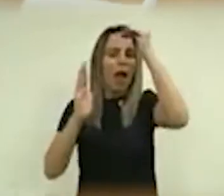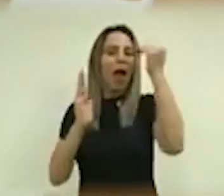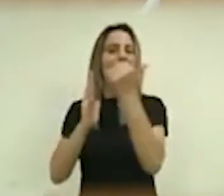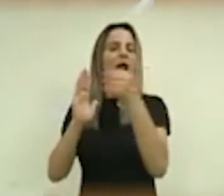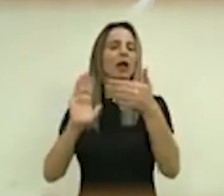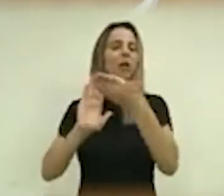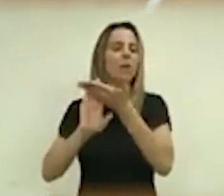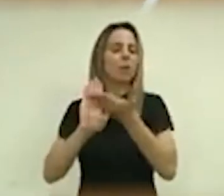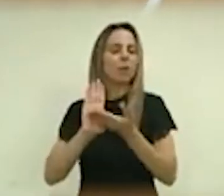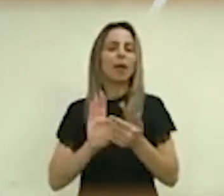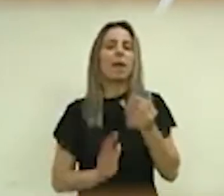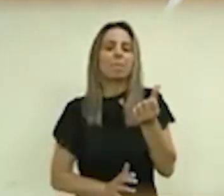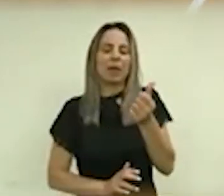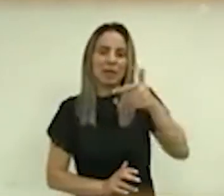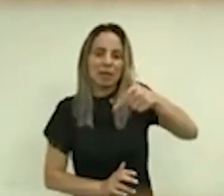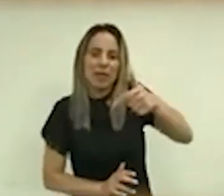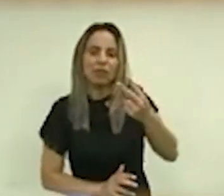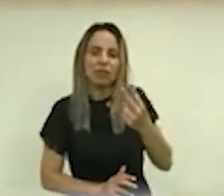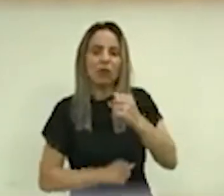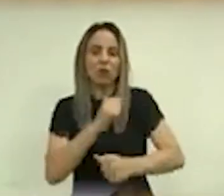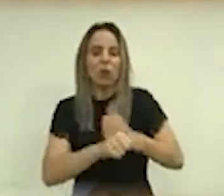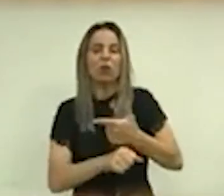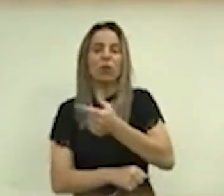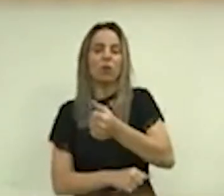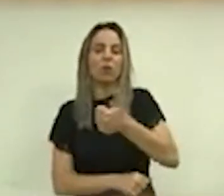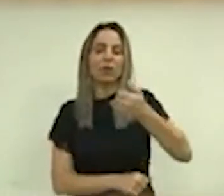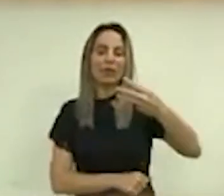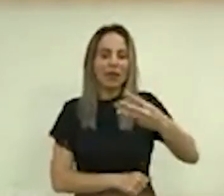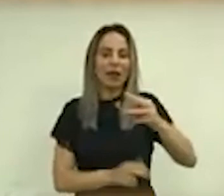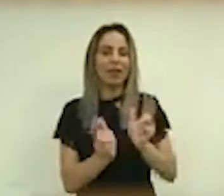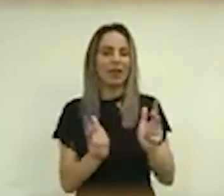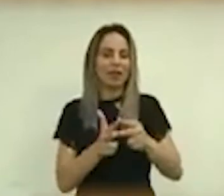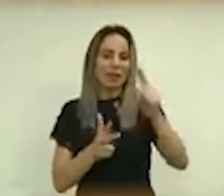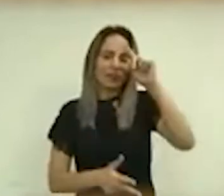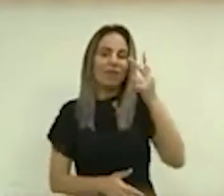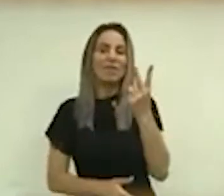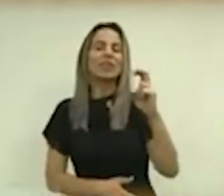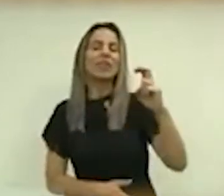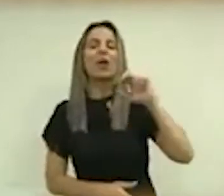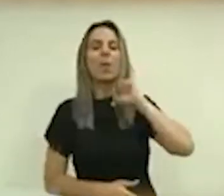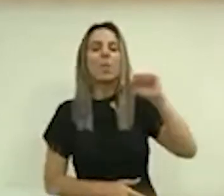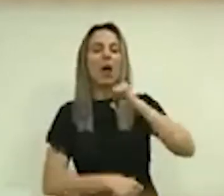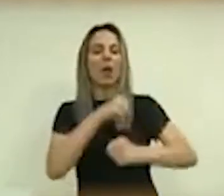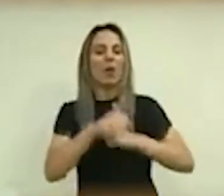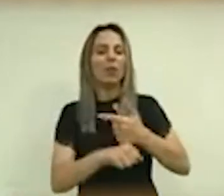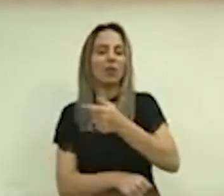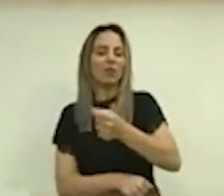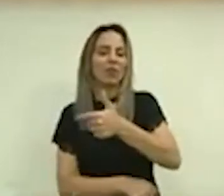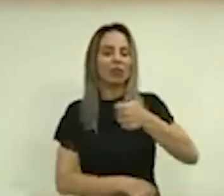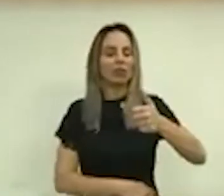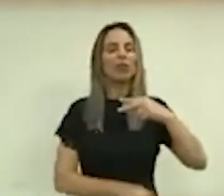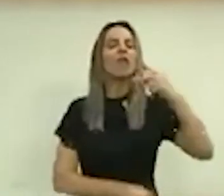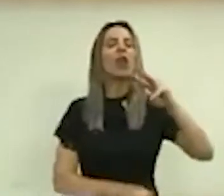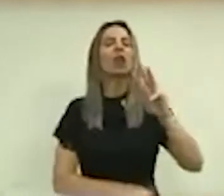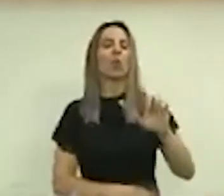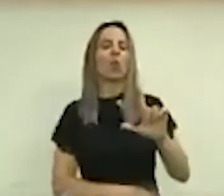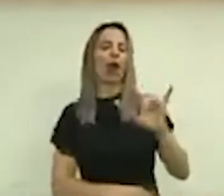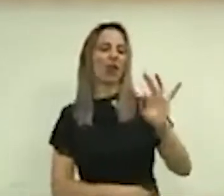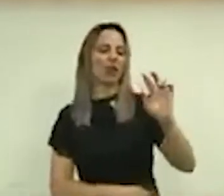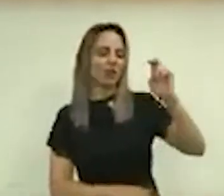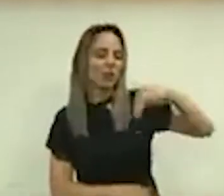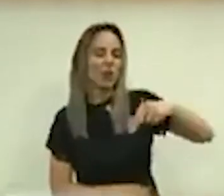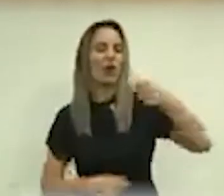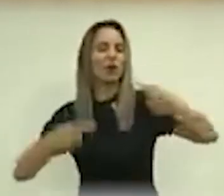Lei 672 de 2013. Sala Emancipadora Oswaldo Tosque, 25 de maio de 2021. Wellington Silva, vereador.